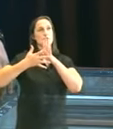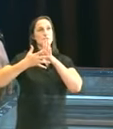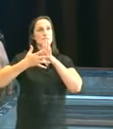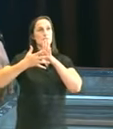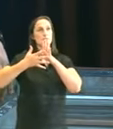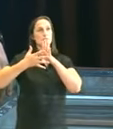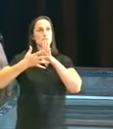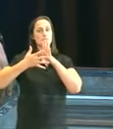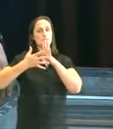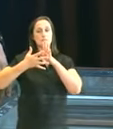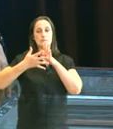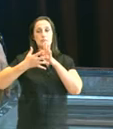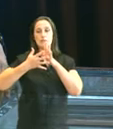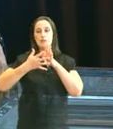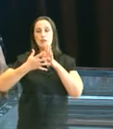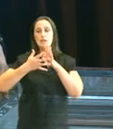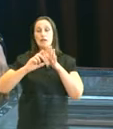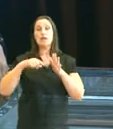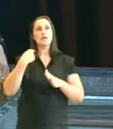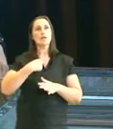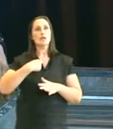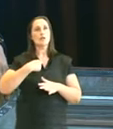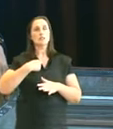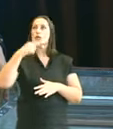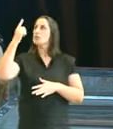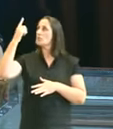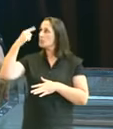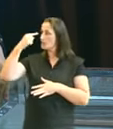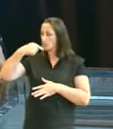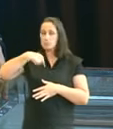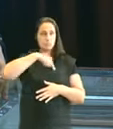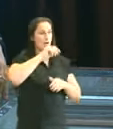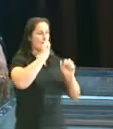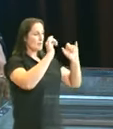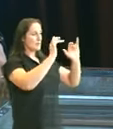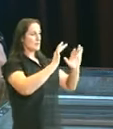gente vai, como emissário de Deus, abençoar.